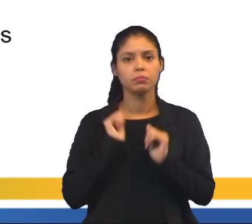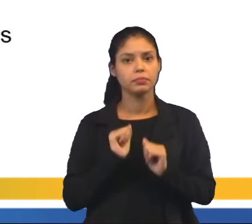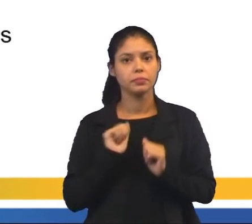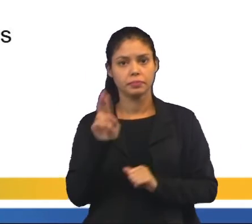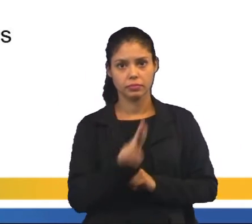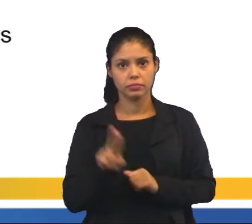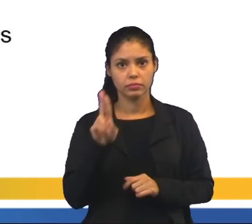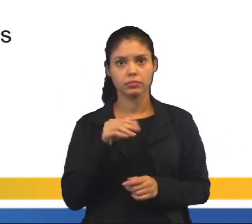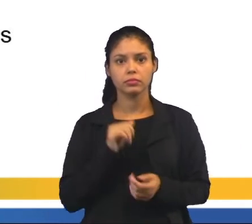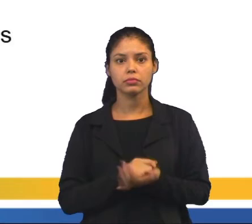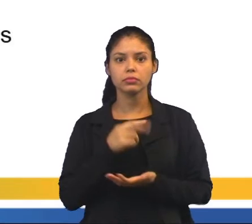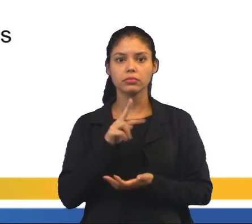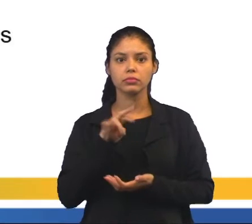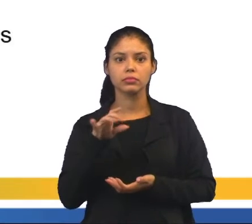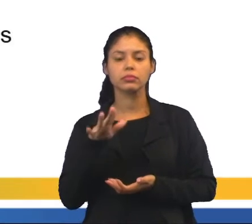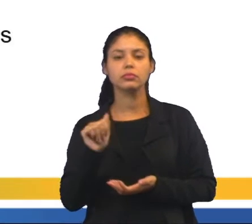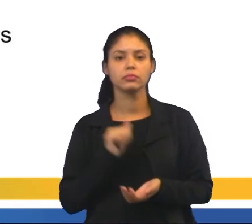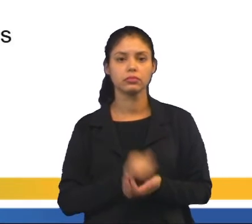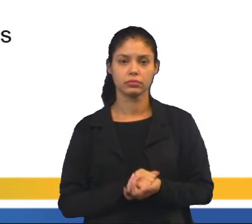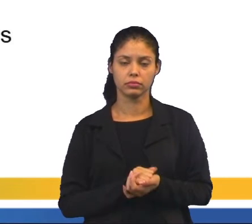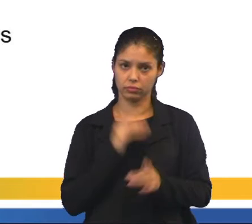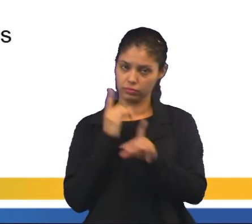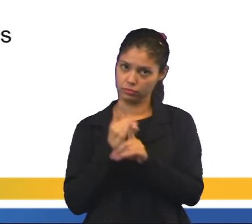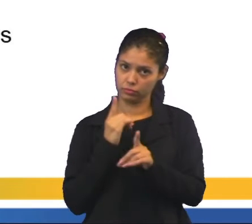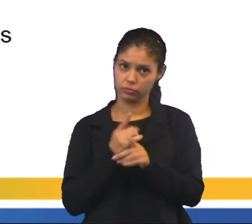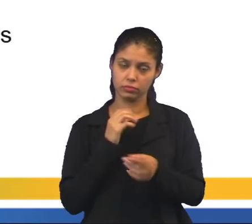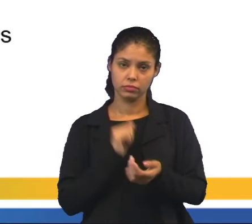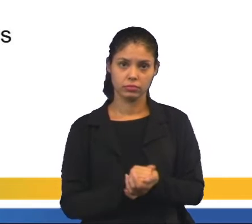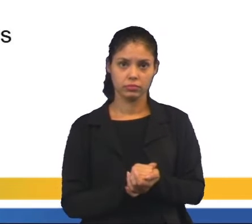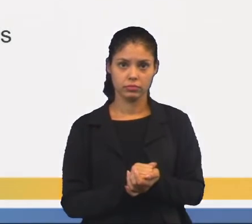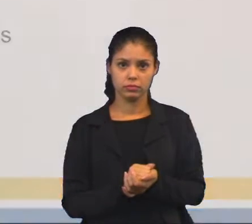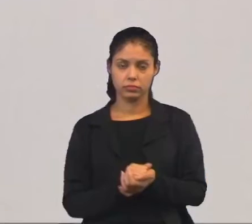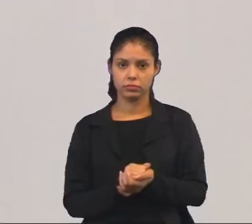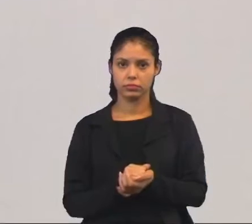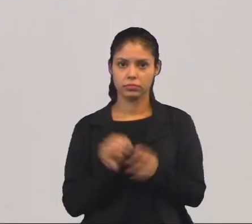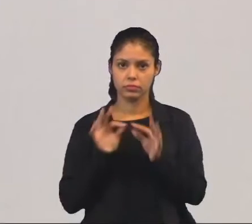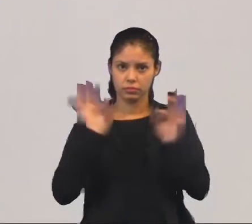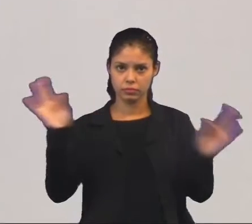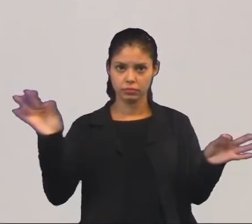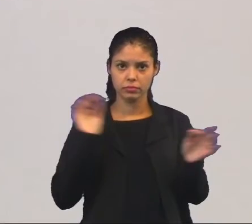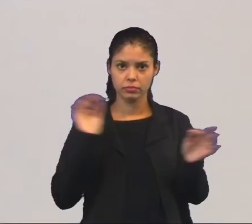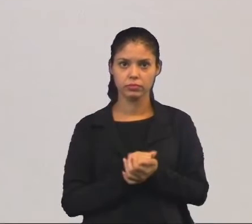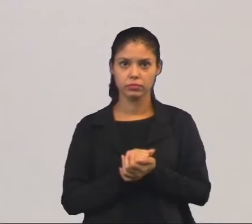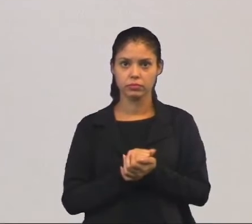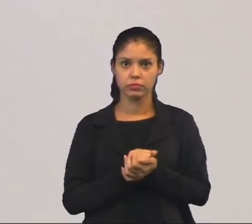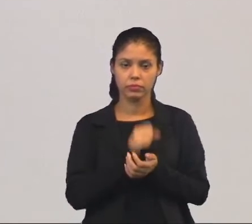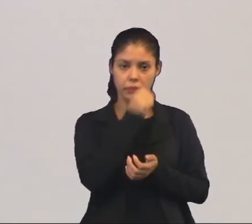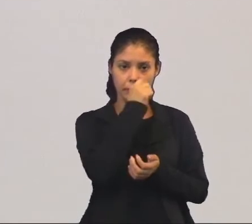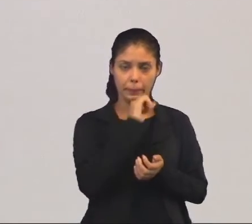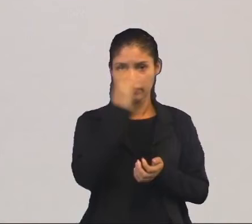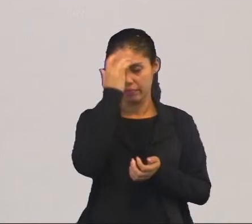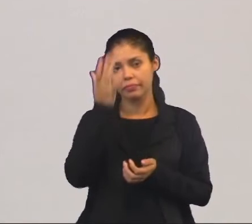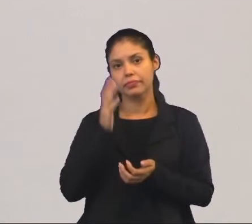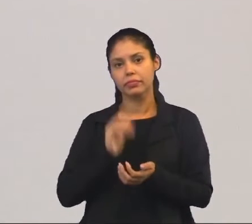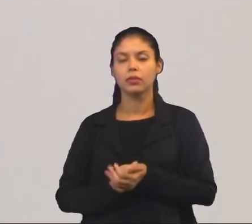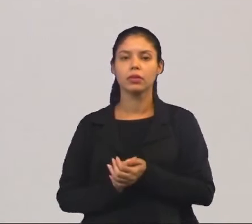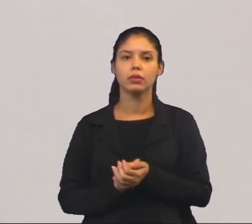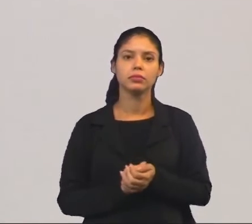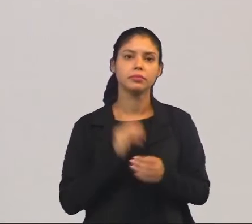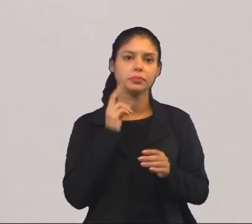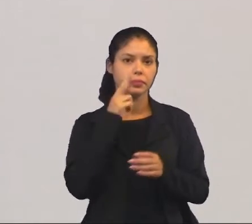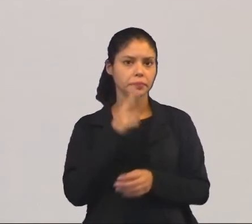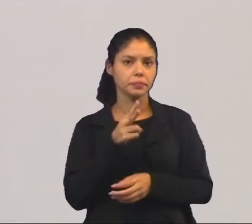usar o Teorema de Pitágoras para encontrar essa medida. Então, nesse caso, pessoal, fica fácil da gente